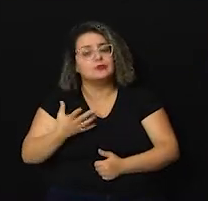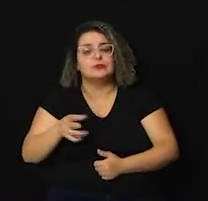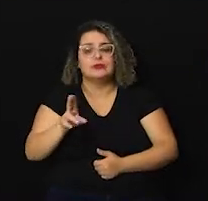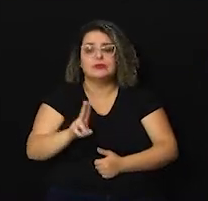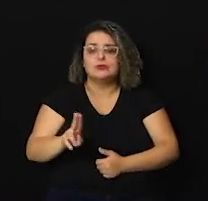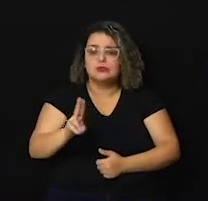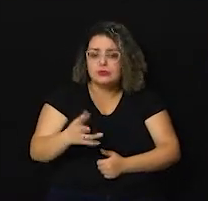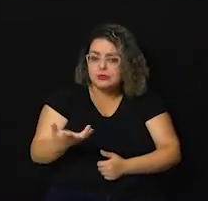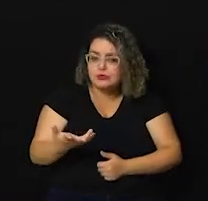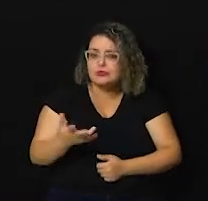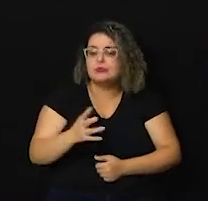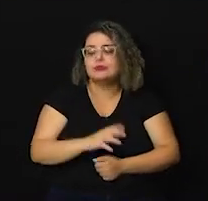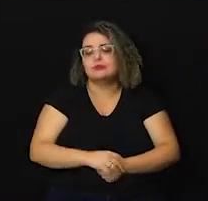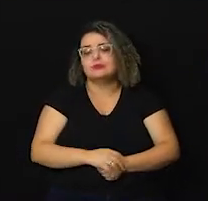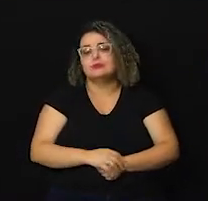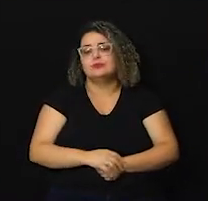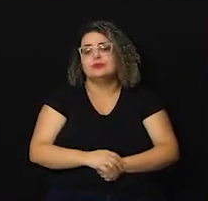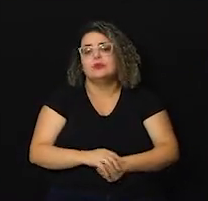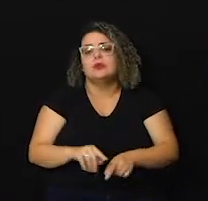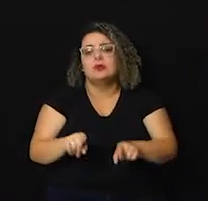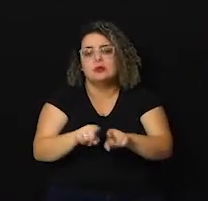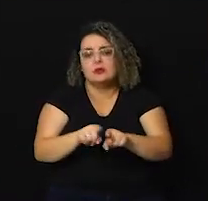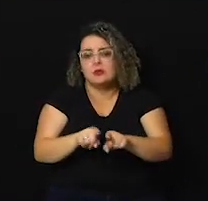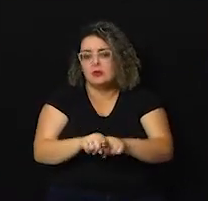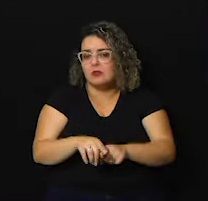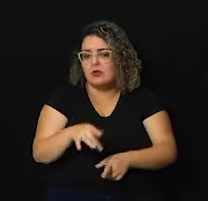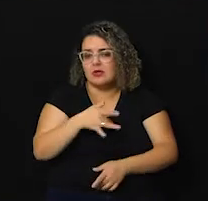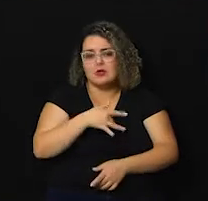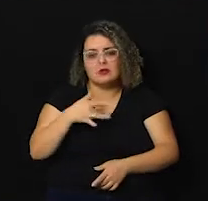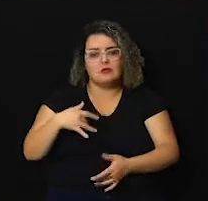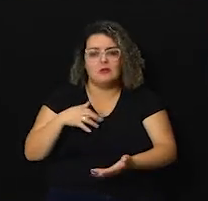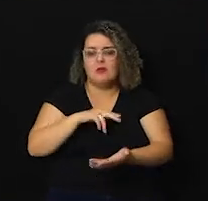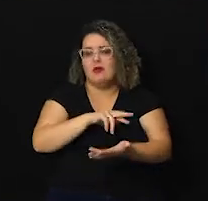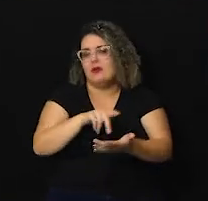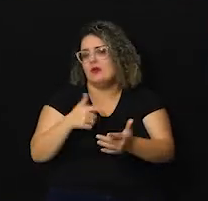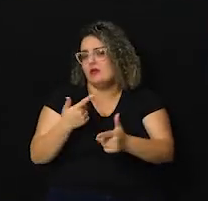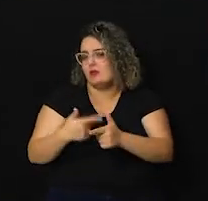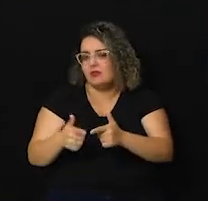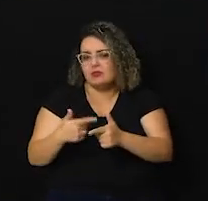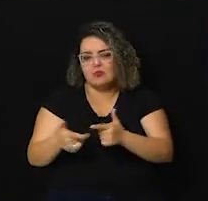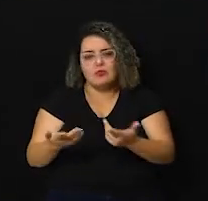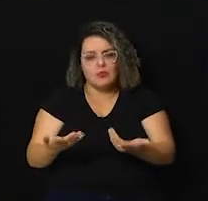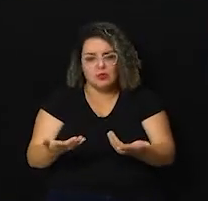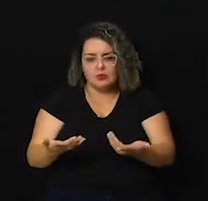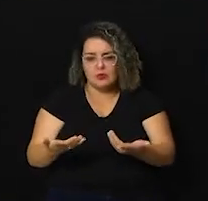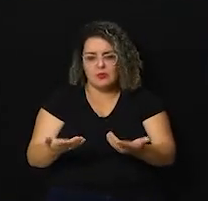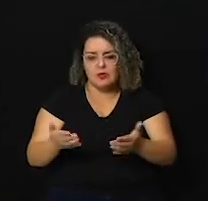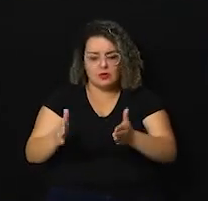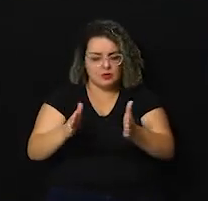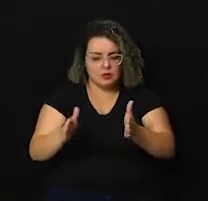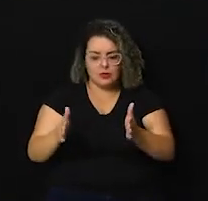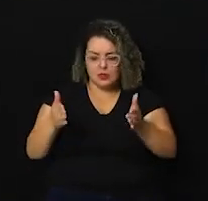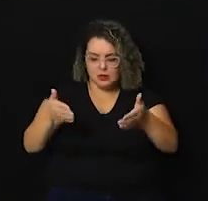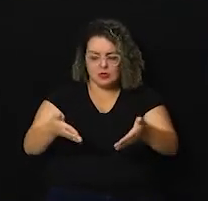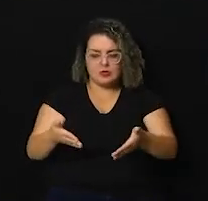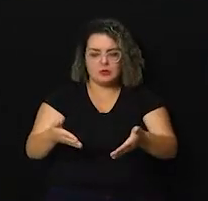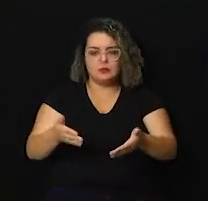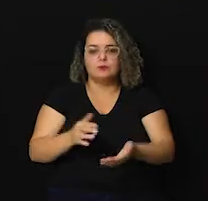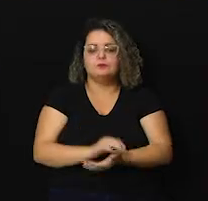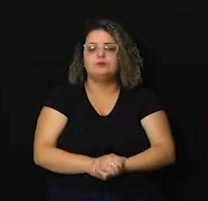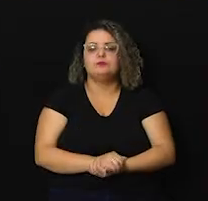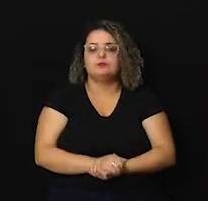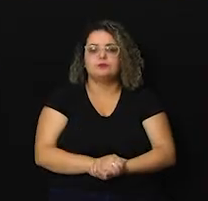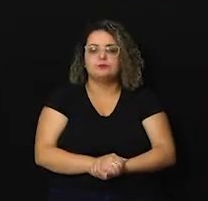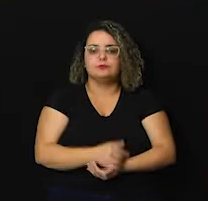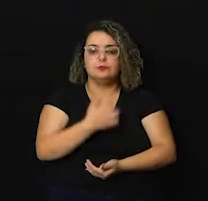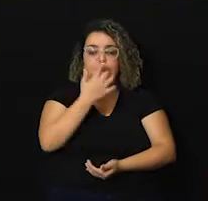utilização. Além de ter efeitos sobre a saúde múltiplos, a gente poderia também falar sobre eles, mas não é o caso nesse momento.